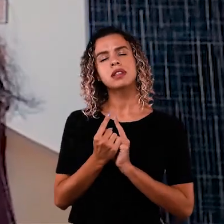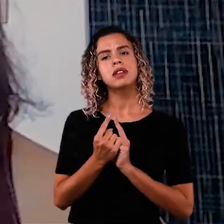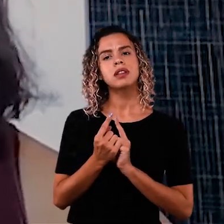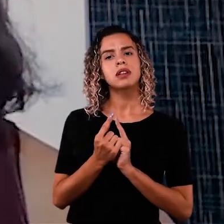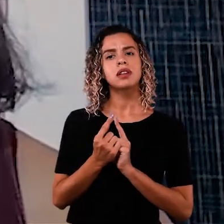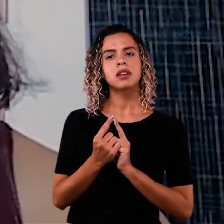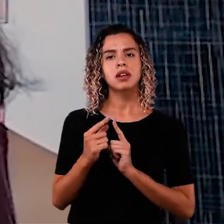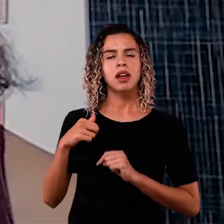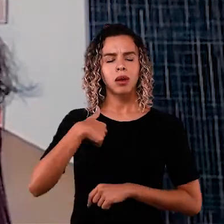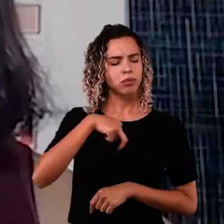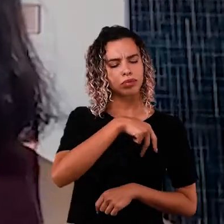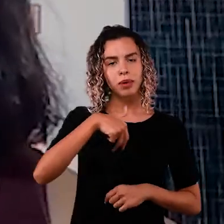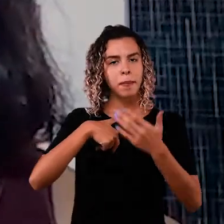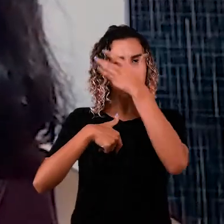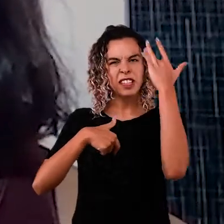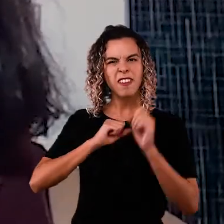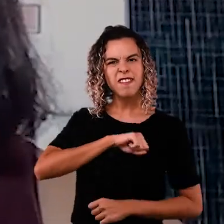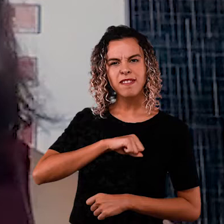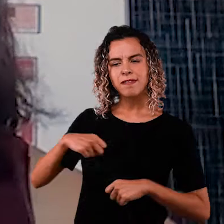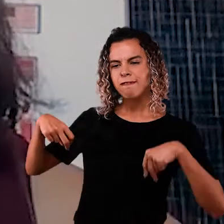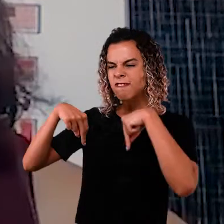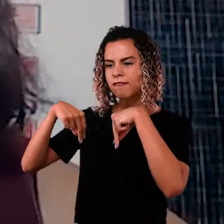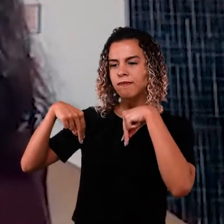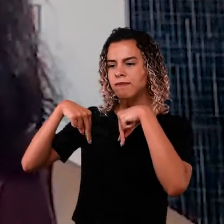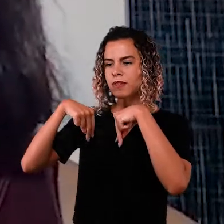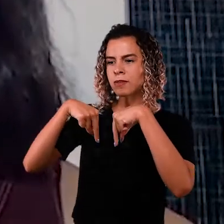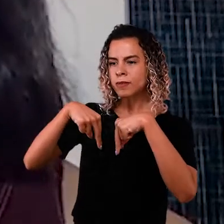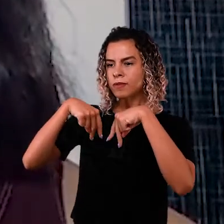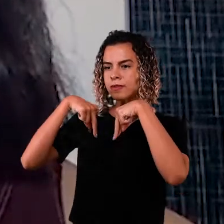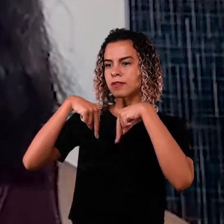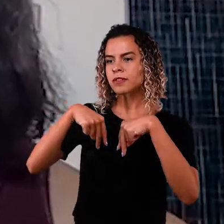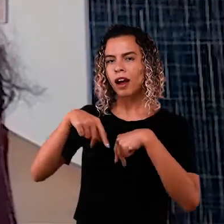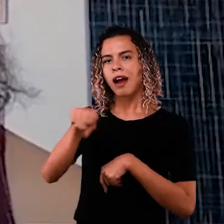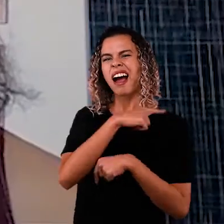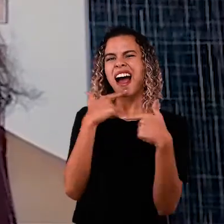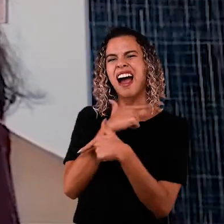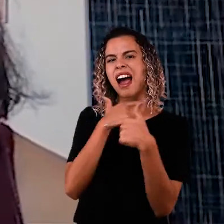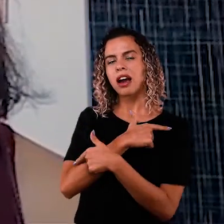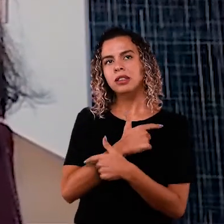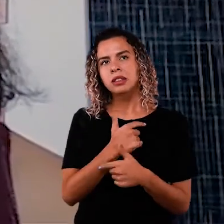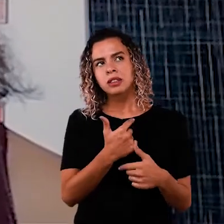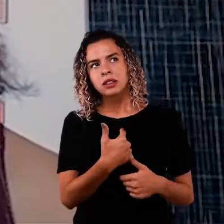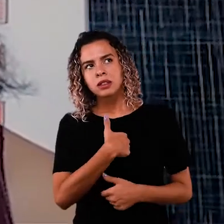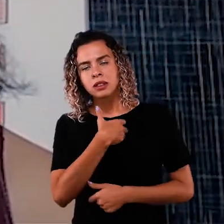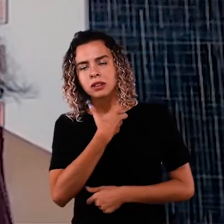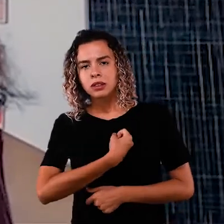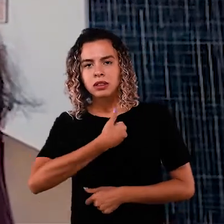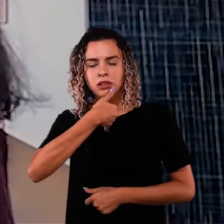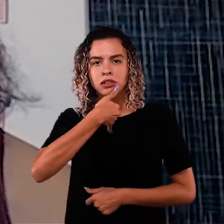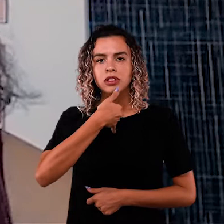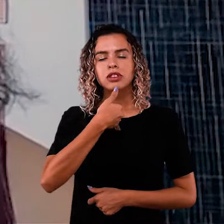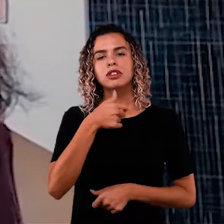bloquear a minha passagem, de bobagem, sabe? Para fazer os outros rirem. Isso me deixava triste. Tinha